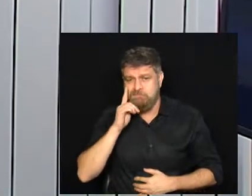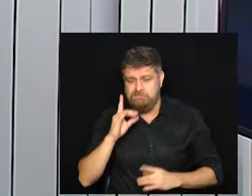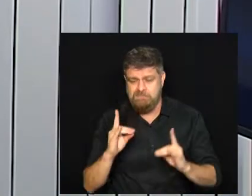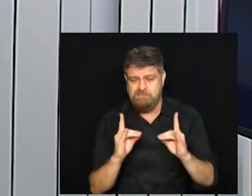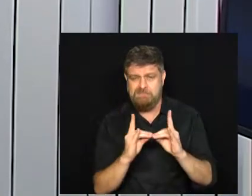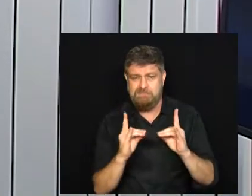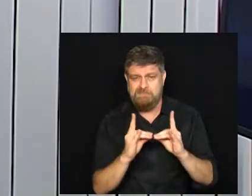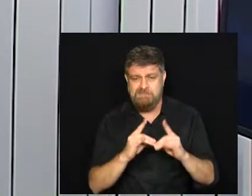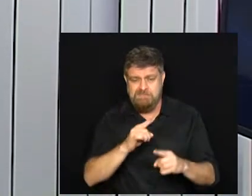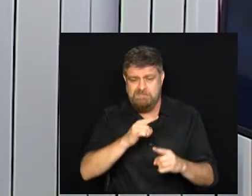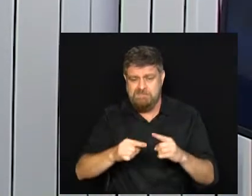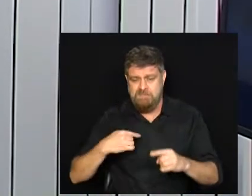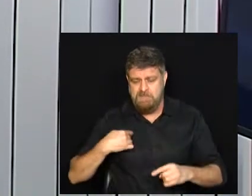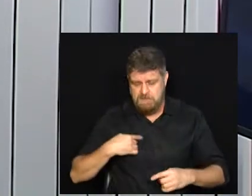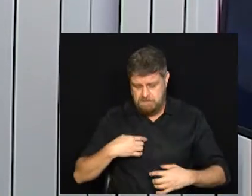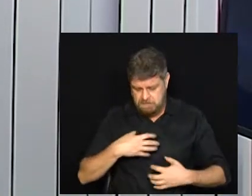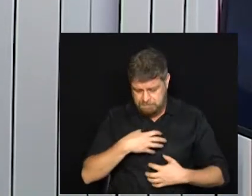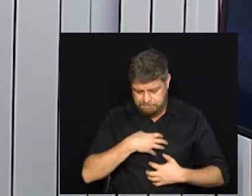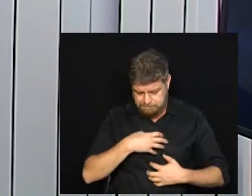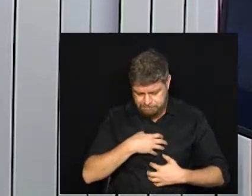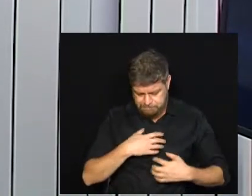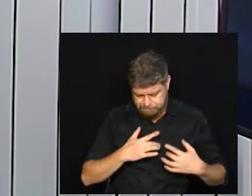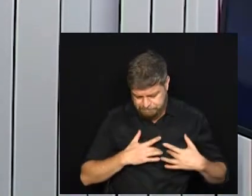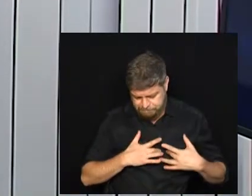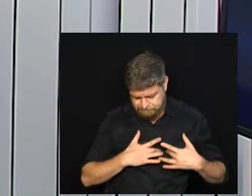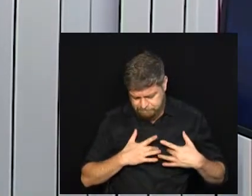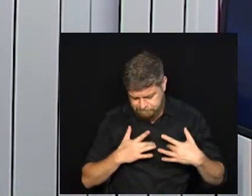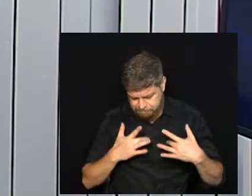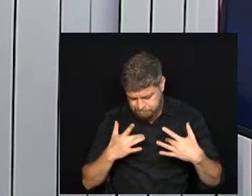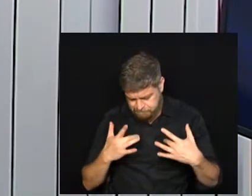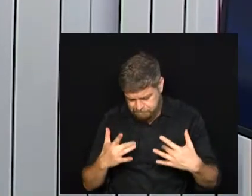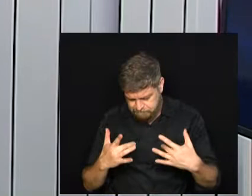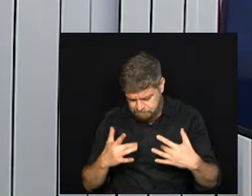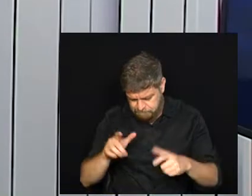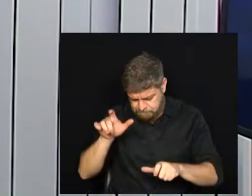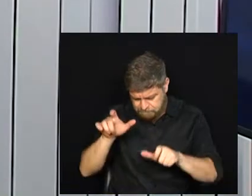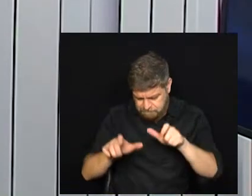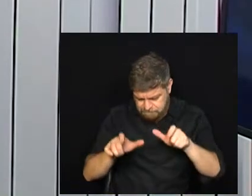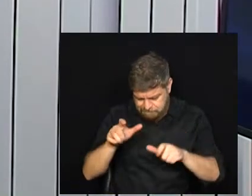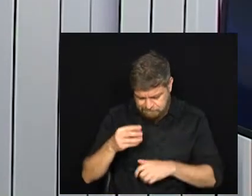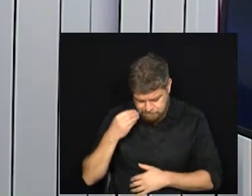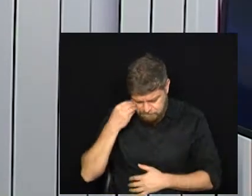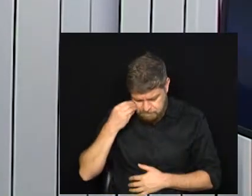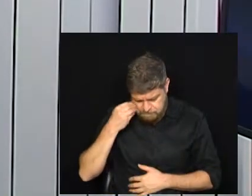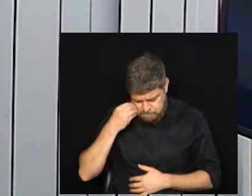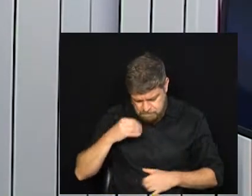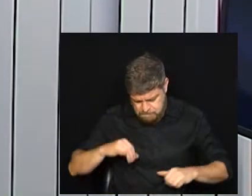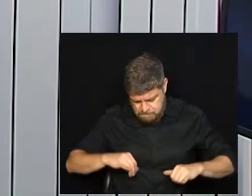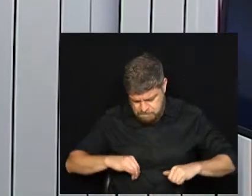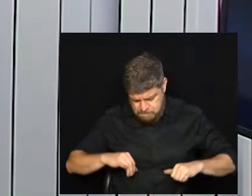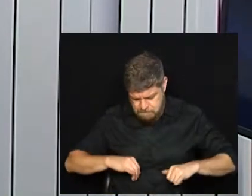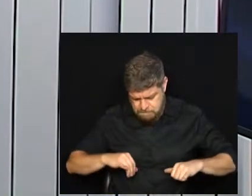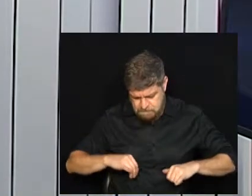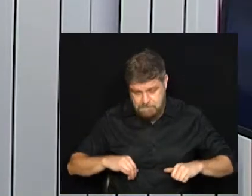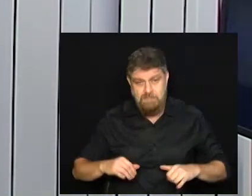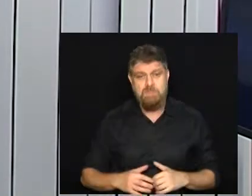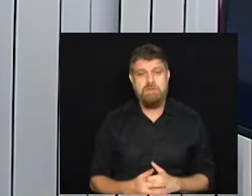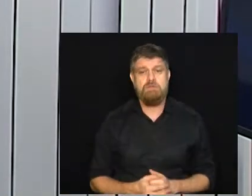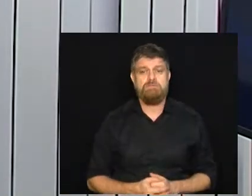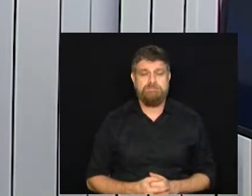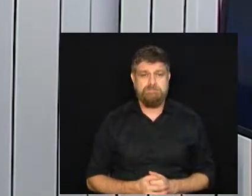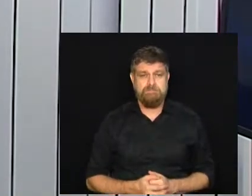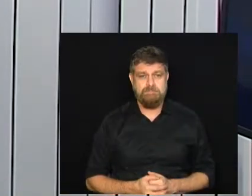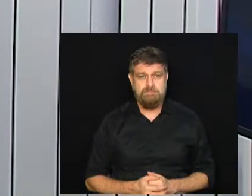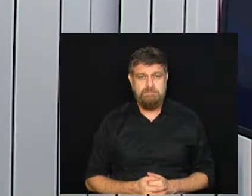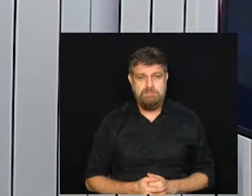Então o Câmara Total se solidariza com você que passou ou está passando por esta situação. Bom,